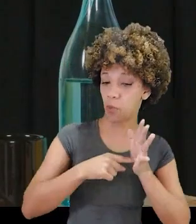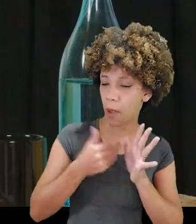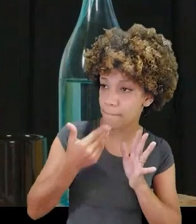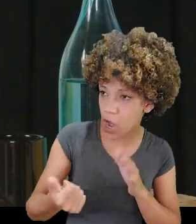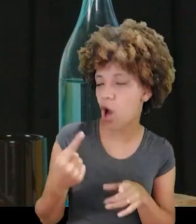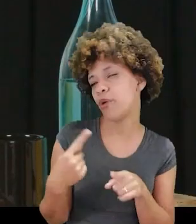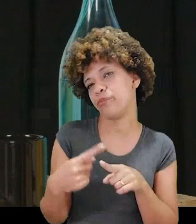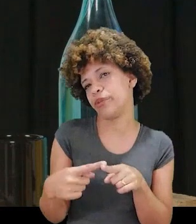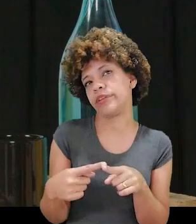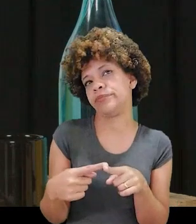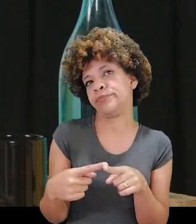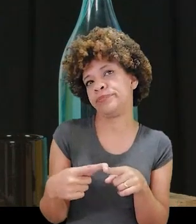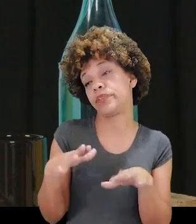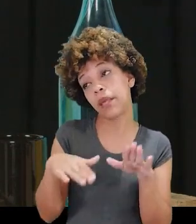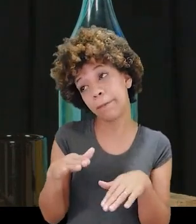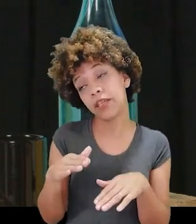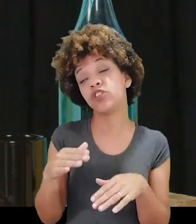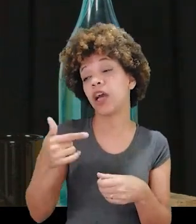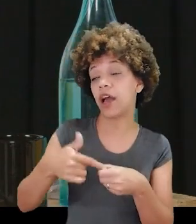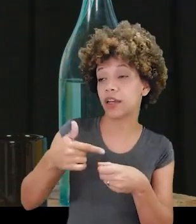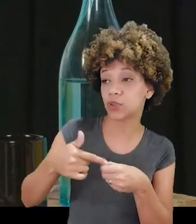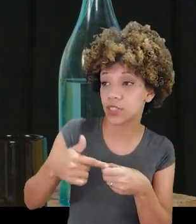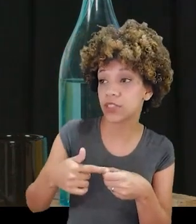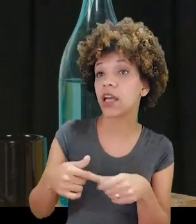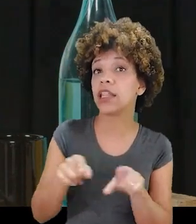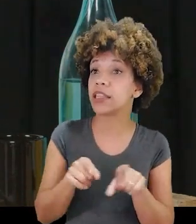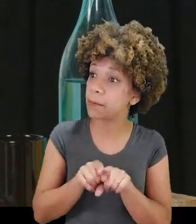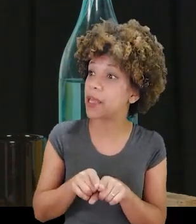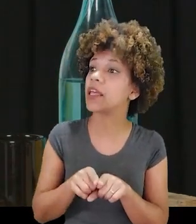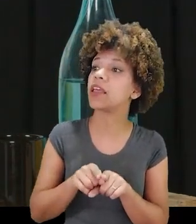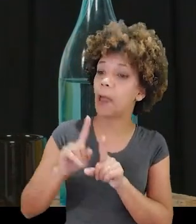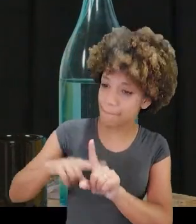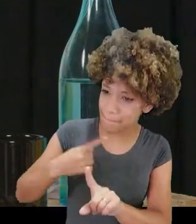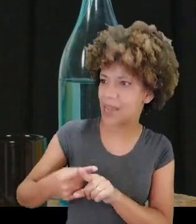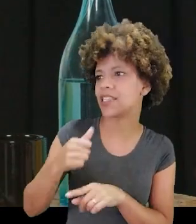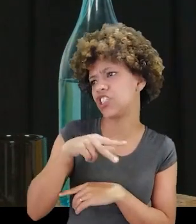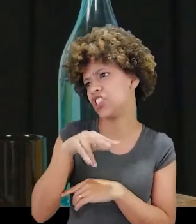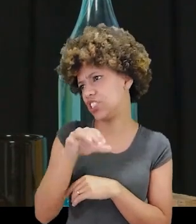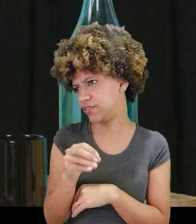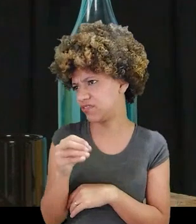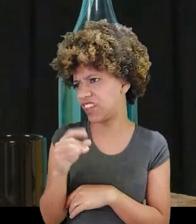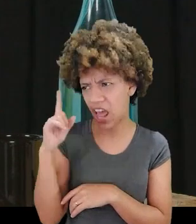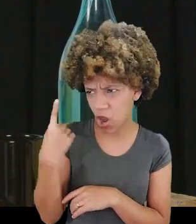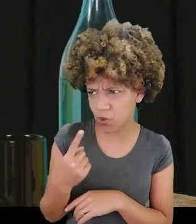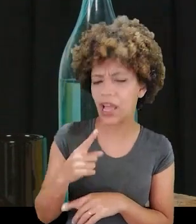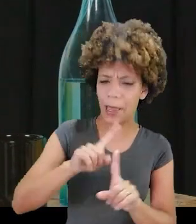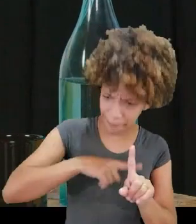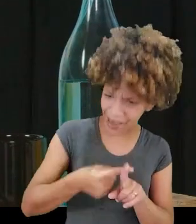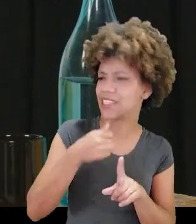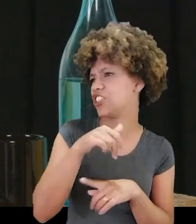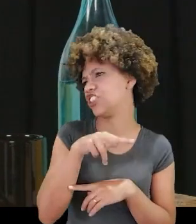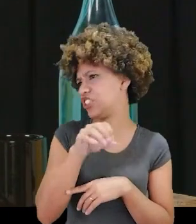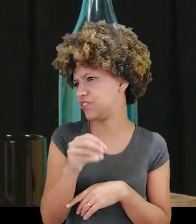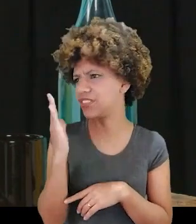disse ter um desempenho melhor porque tem dependendo do aditivo que vai na gasolina tem gente que a lei da Dádiva da bota aditivos aquele doido que bota